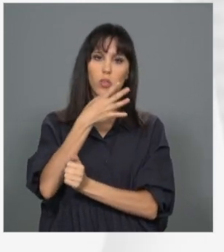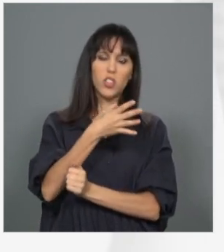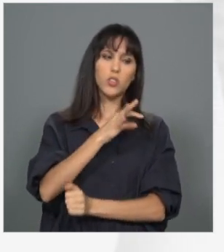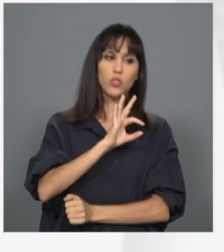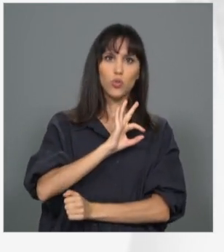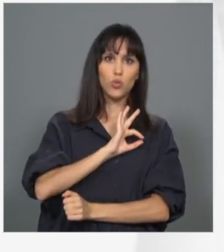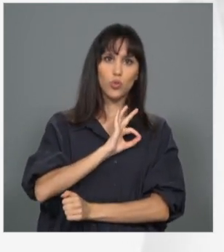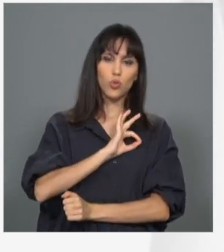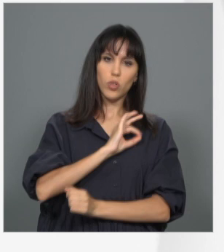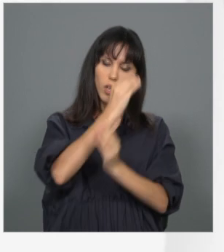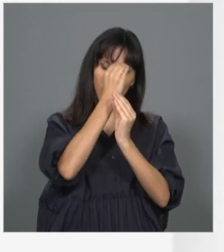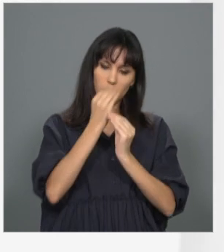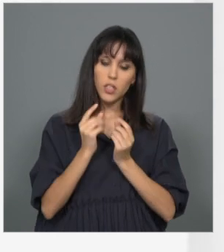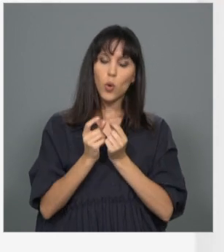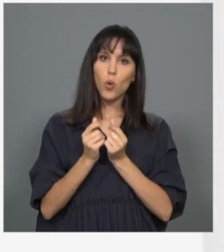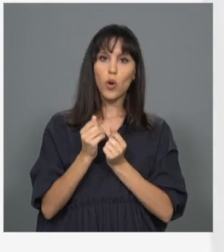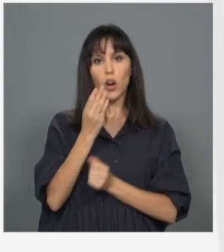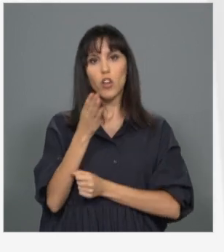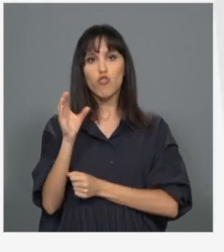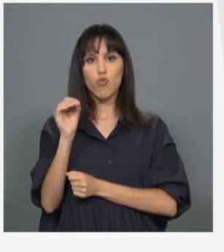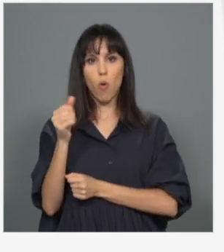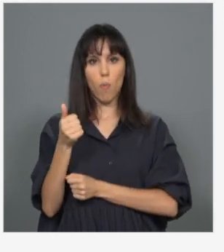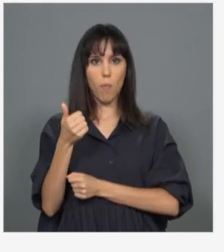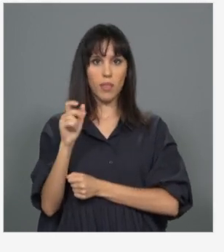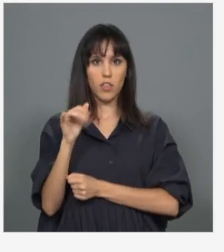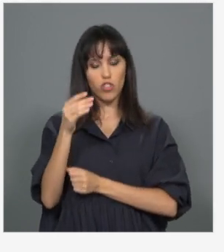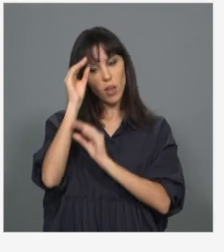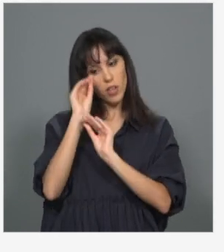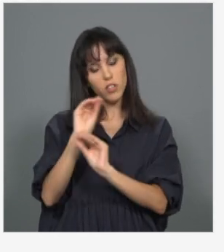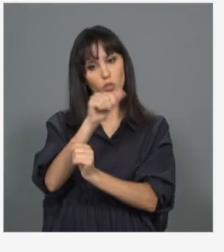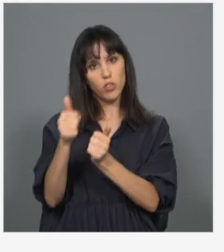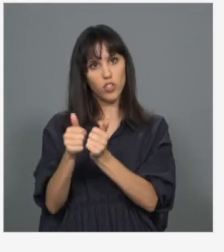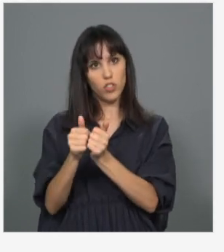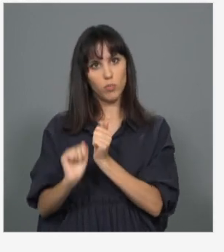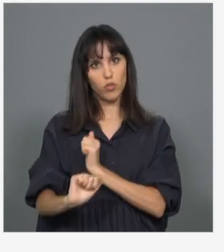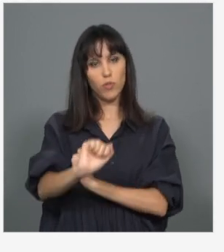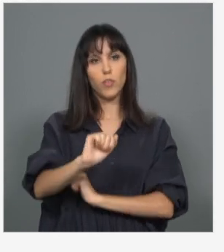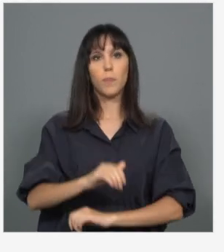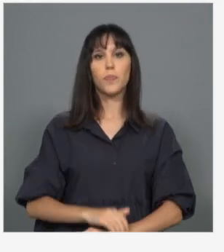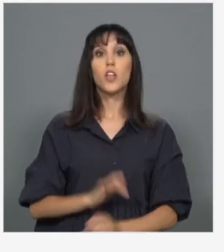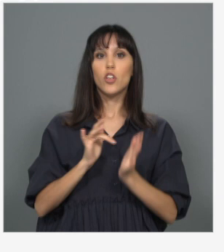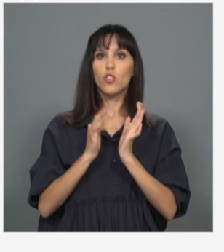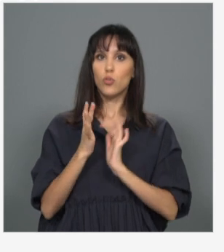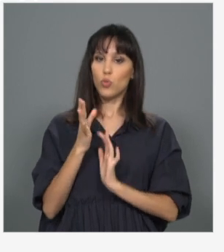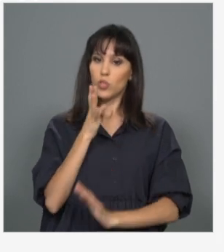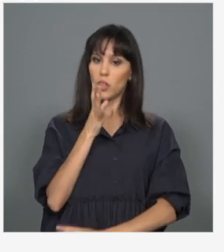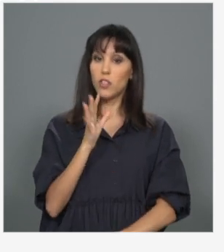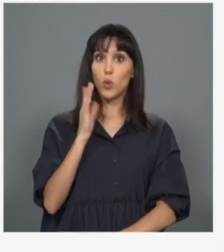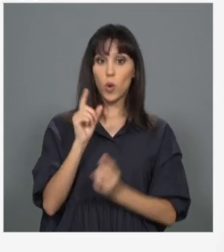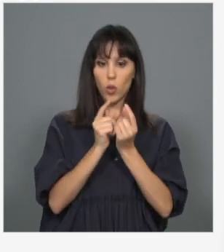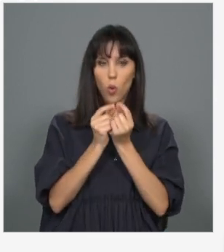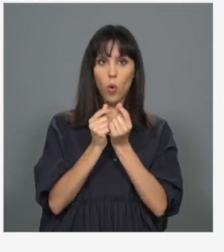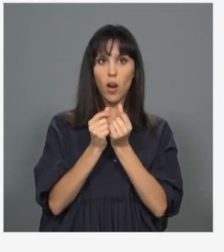orar, como João Batista ensinou também os seus discípulos. Disse-lhe Jesus: Quando orardes,